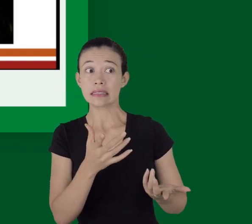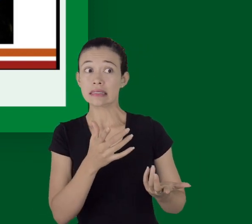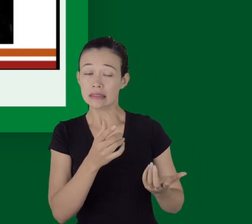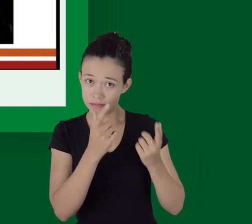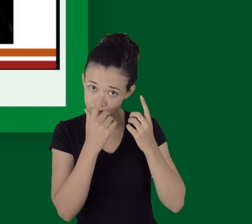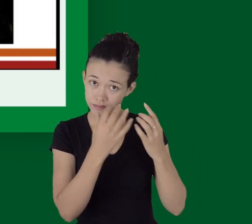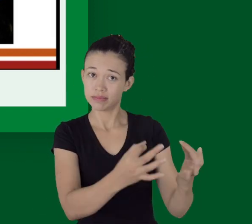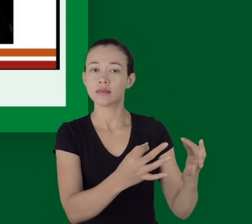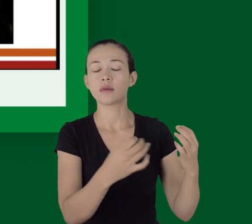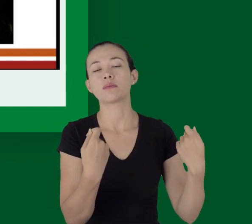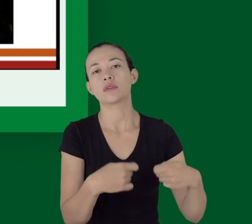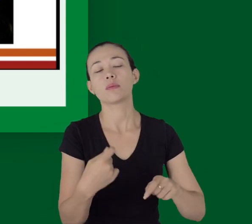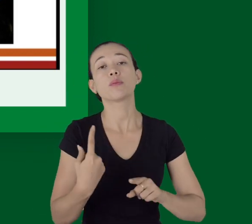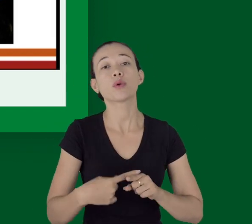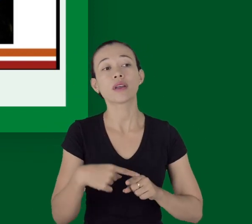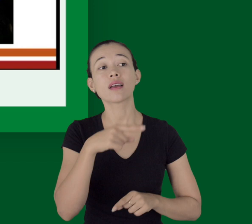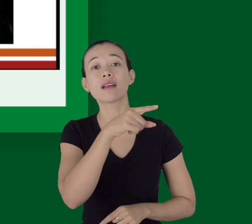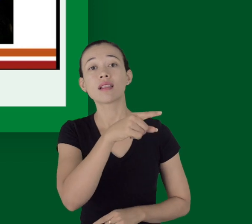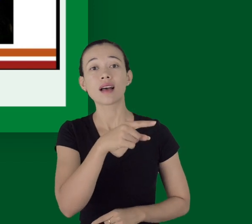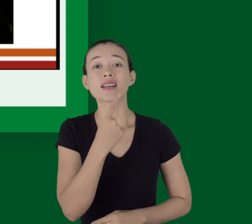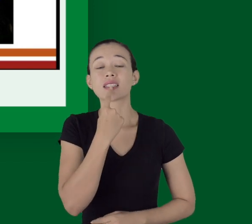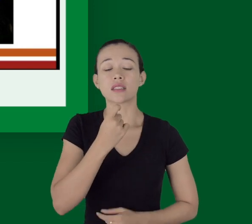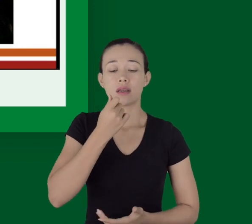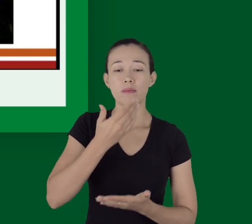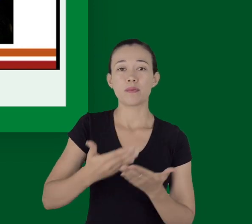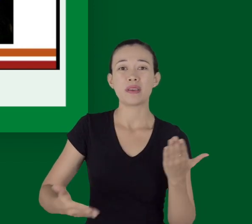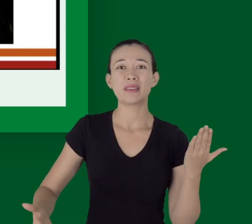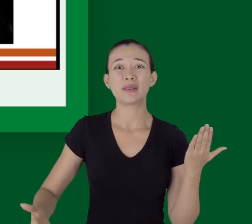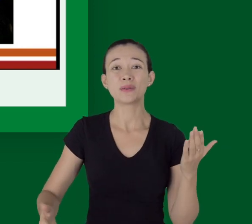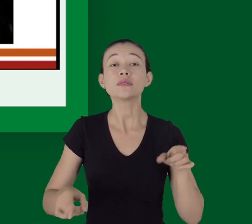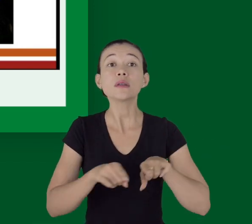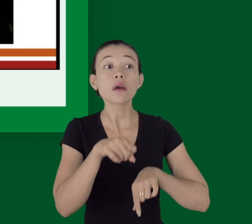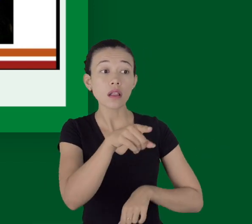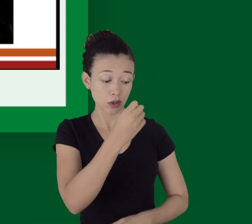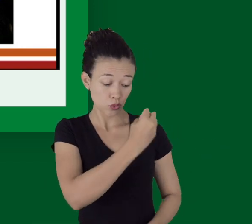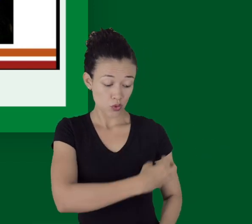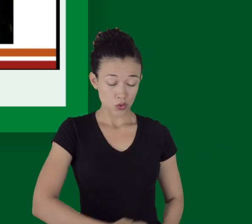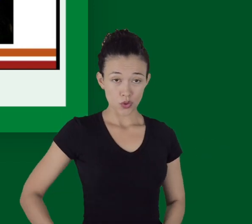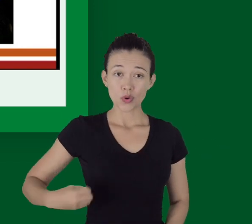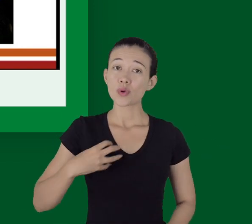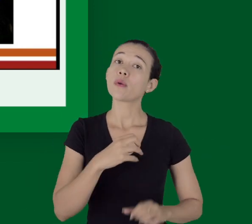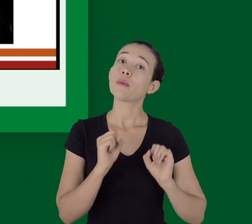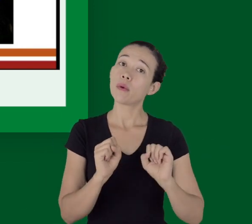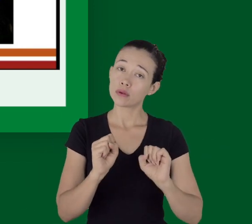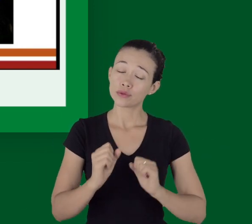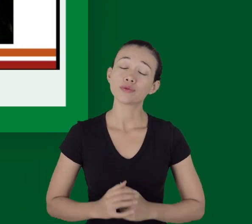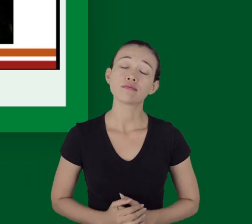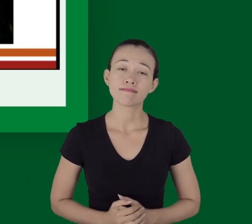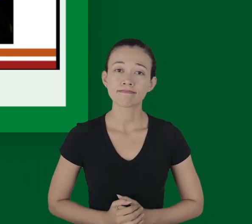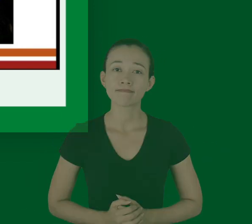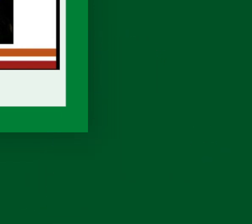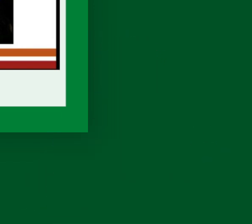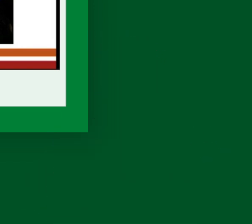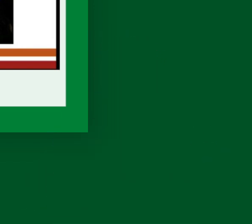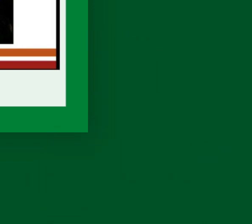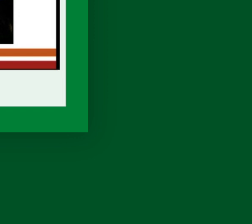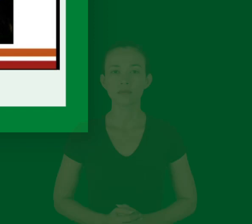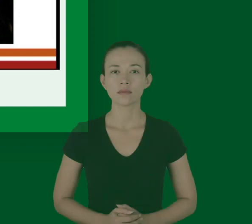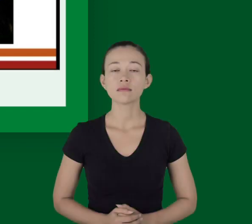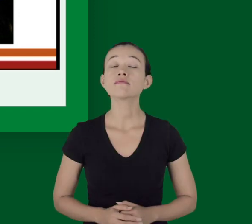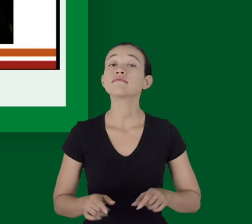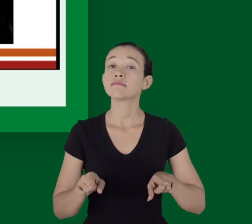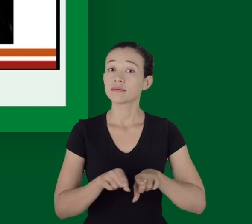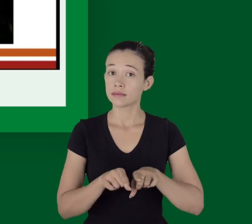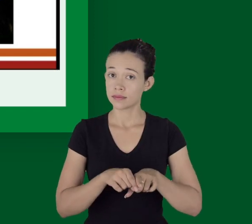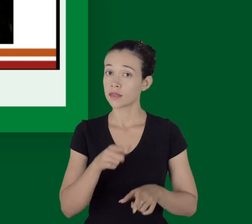toda fofa. Isso precisa me chamar a atenção. Porque esse paciente ele já pode estar perdendo grandes volumes e ele já pode estar entrando na condição de choque.